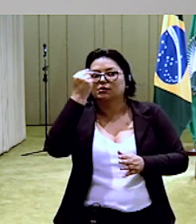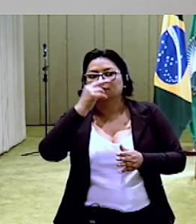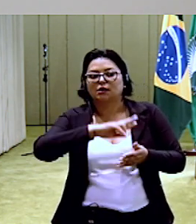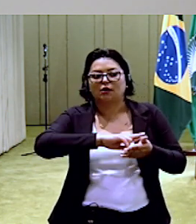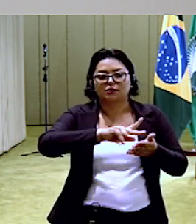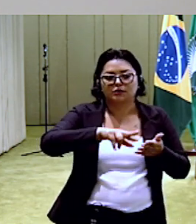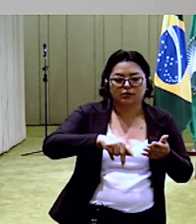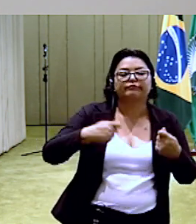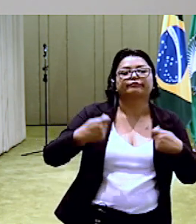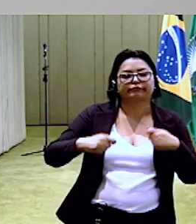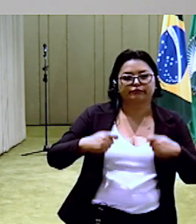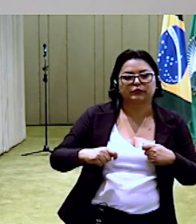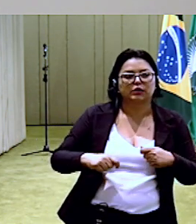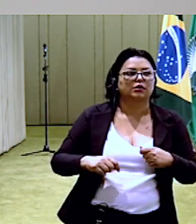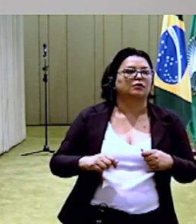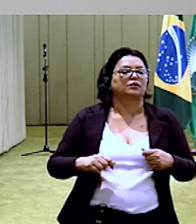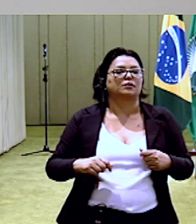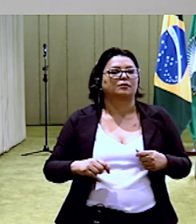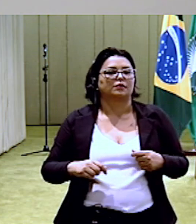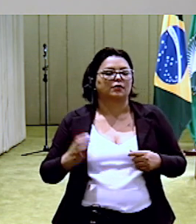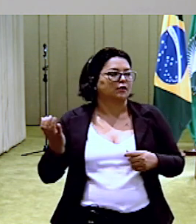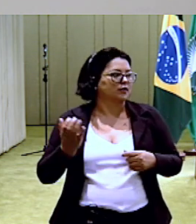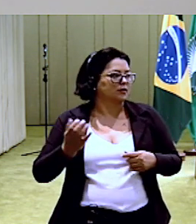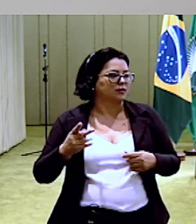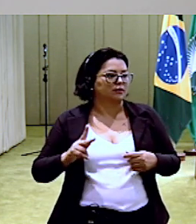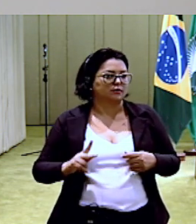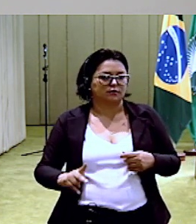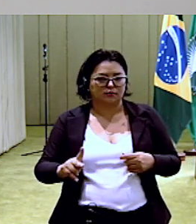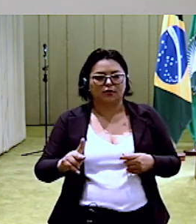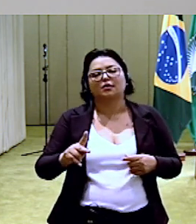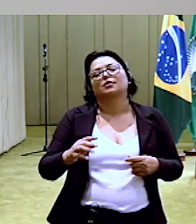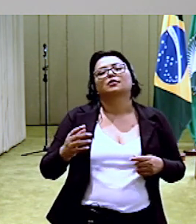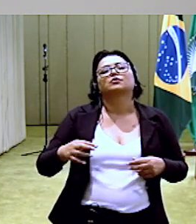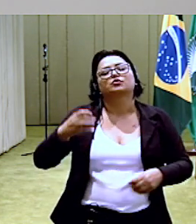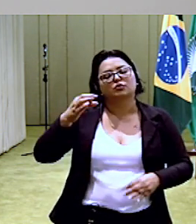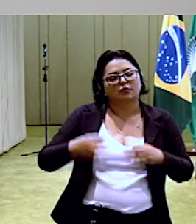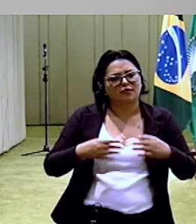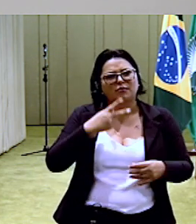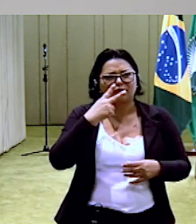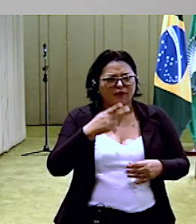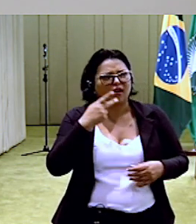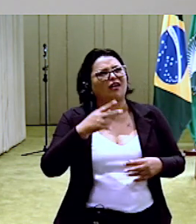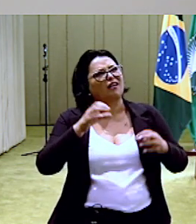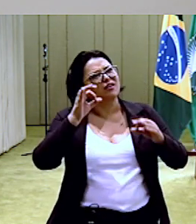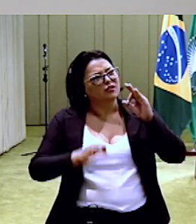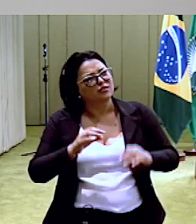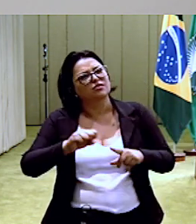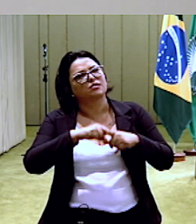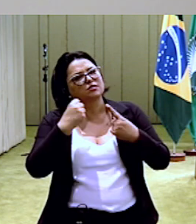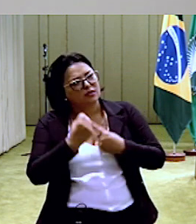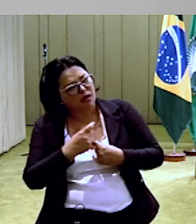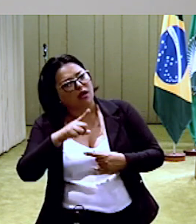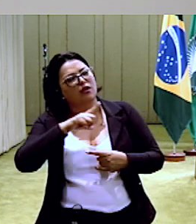questões da diversidade muito com um ângulo de justiça social, que é absolutamente necessário. A gente precisa ter representatividade da